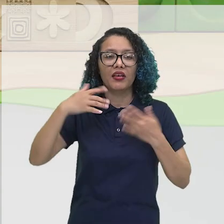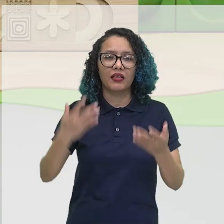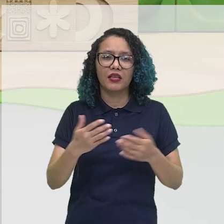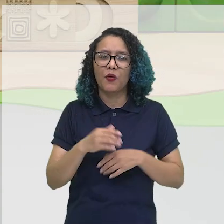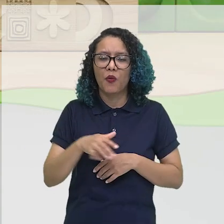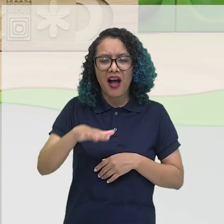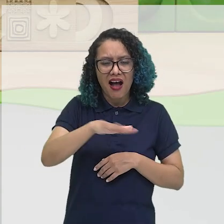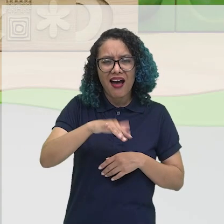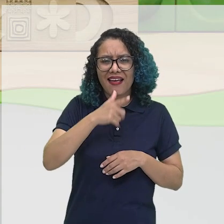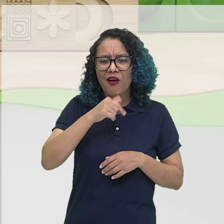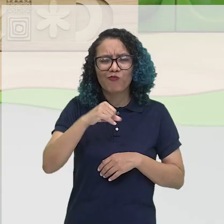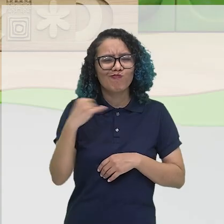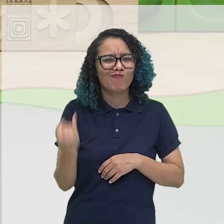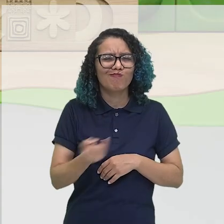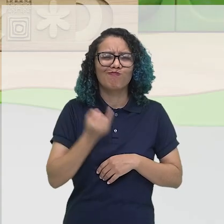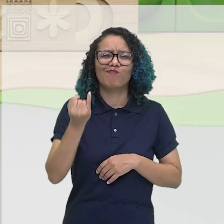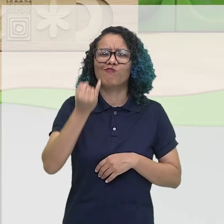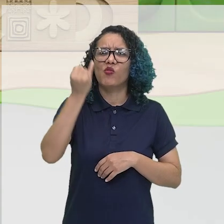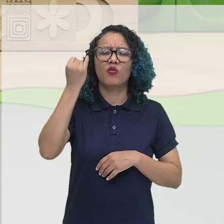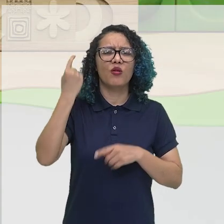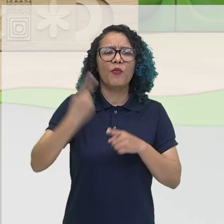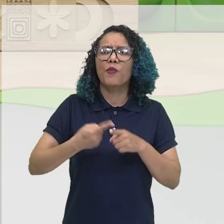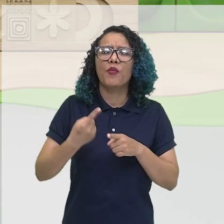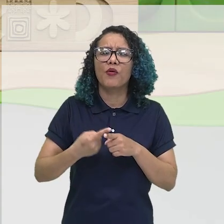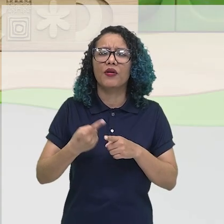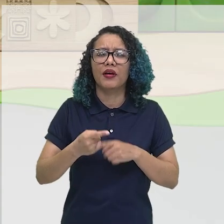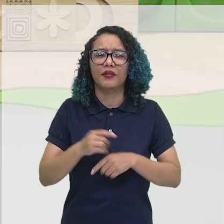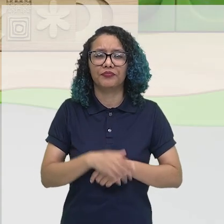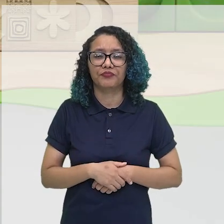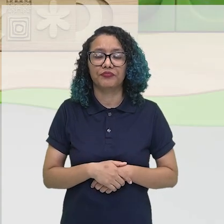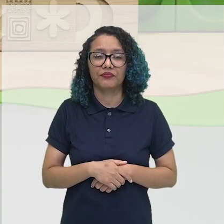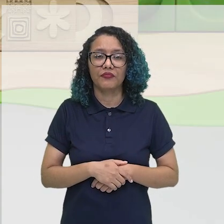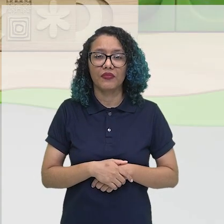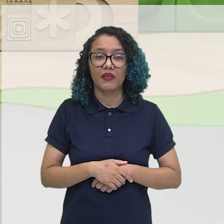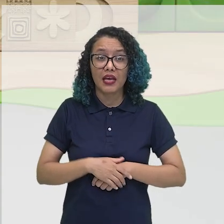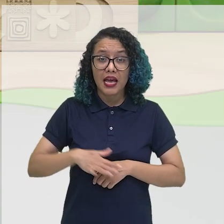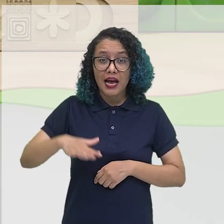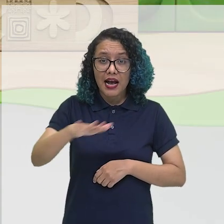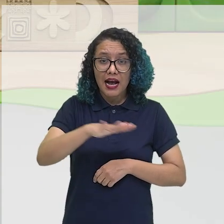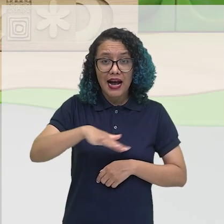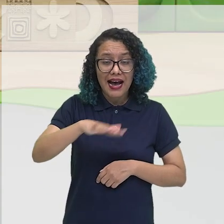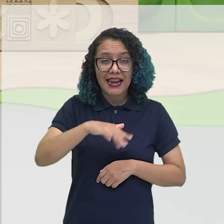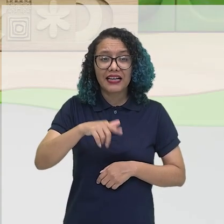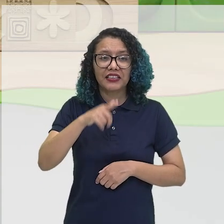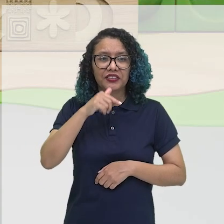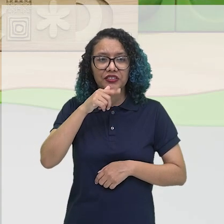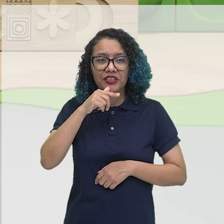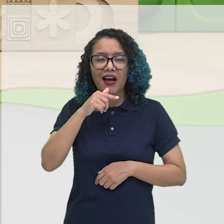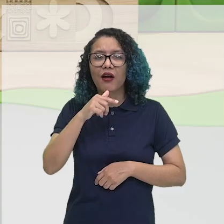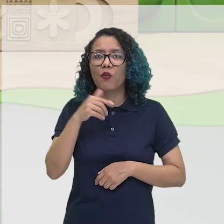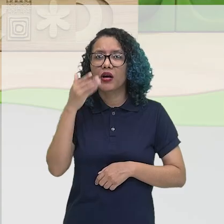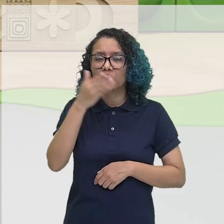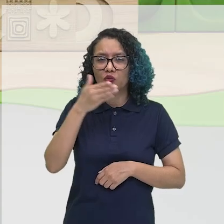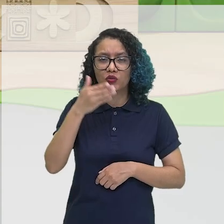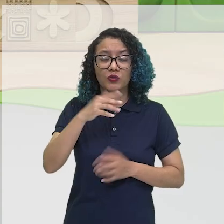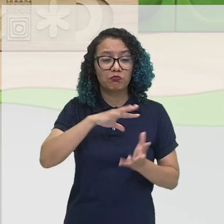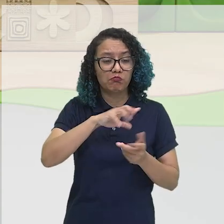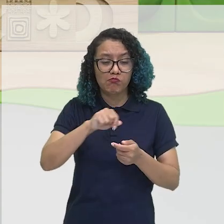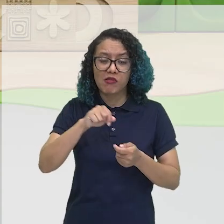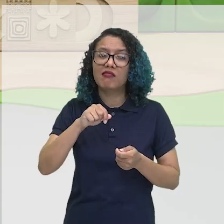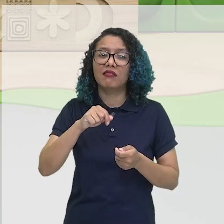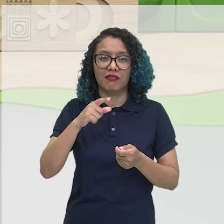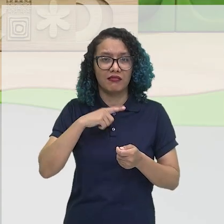muito grande, especialmente por ser um dos maiores reservatórios de água doce